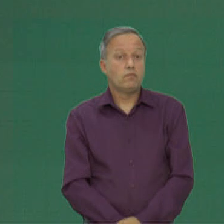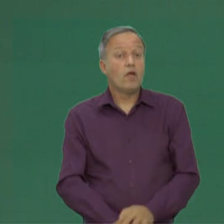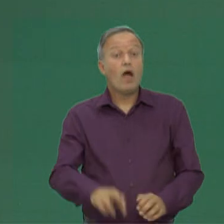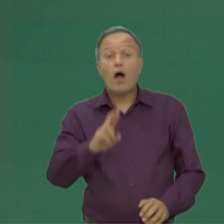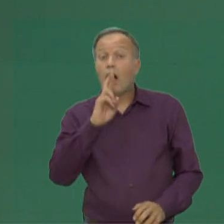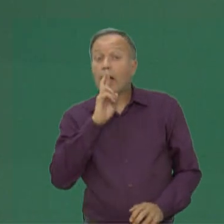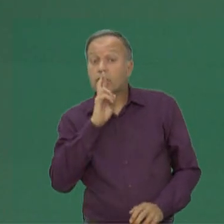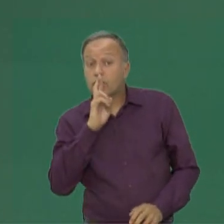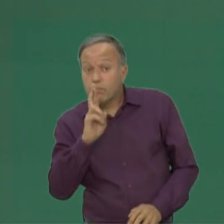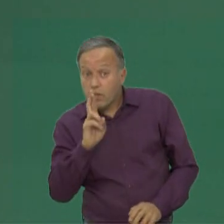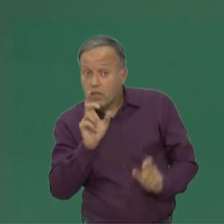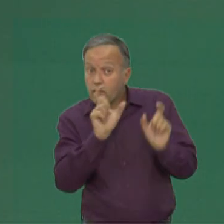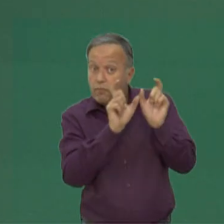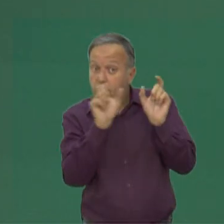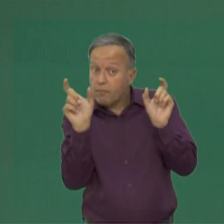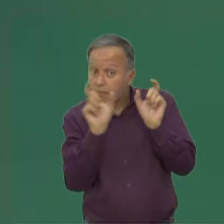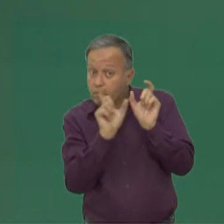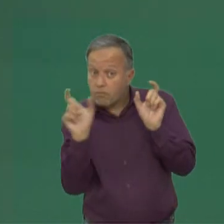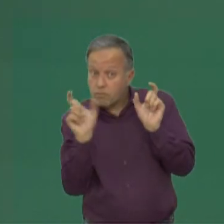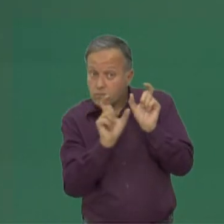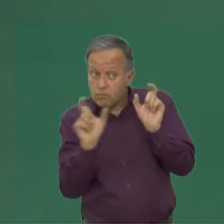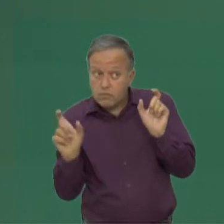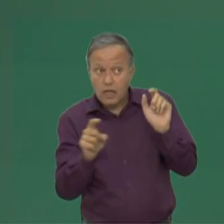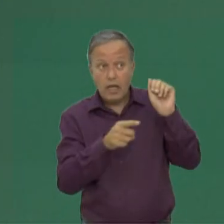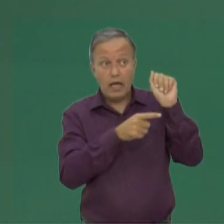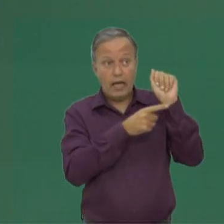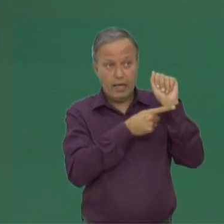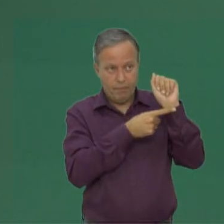corrigindo as nossas frases. Vamos lá.